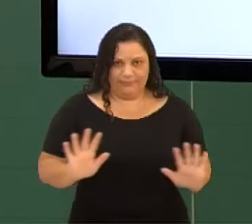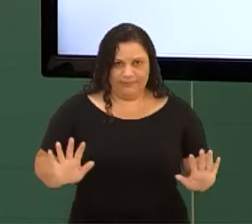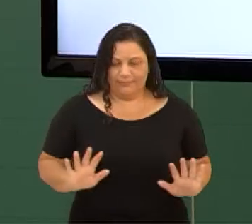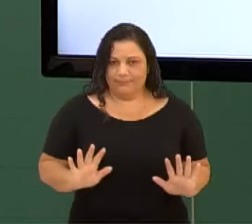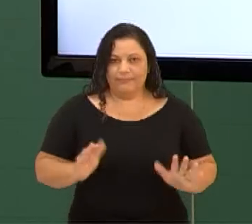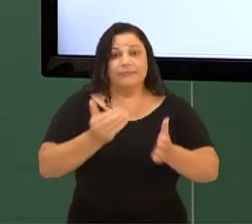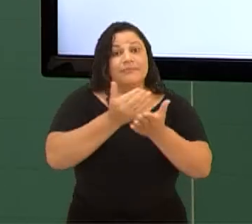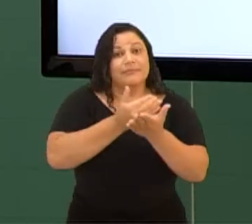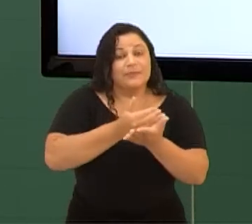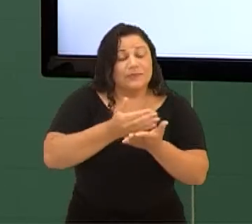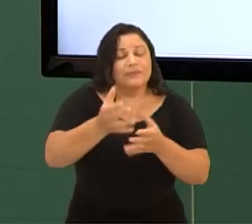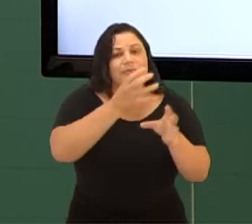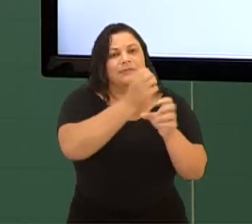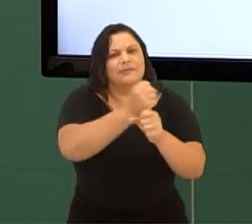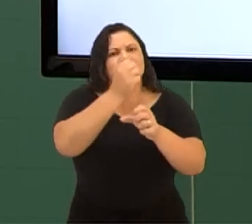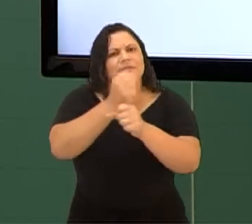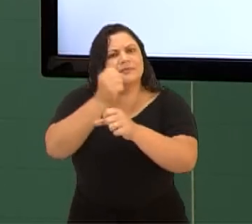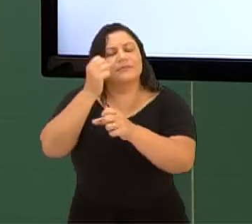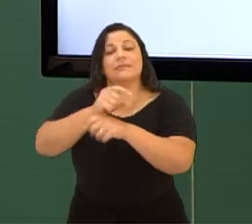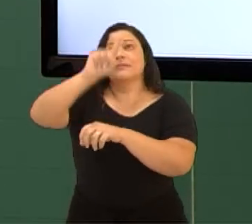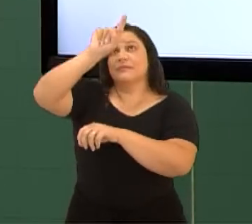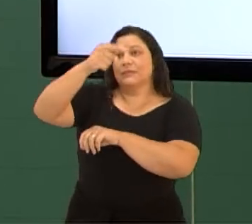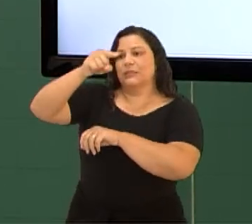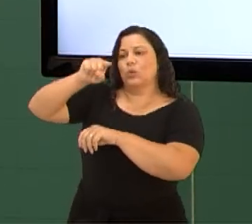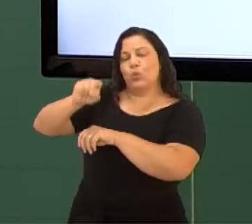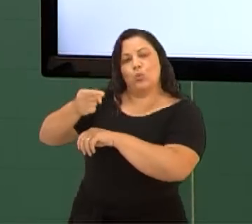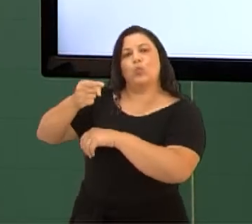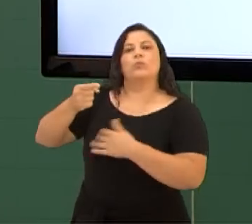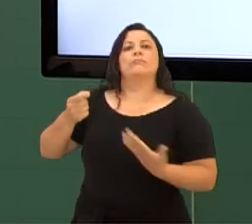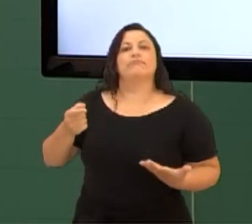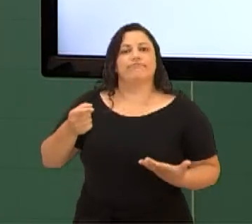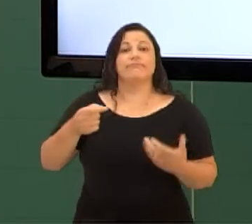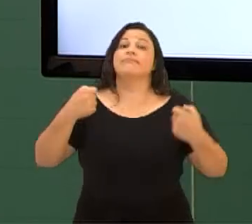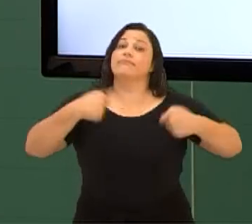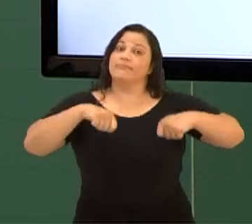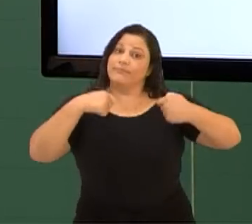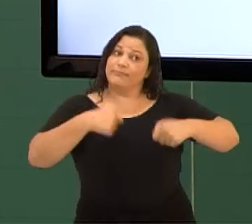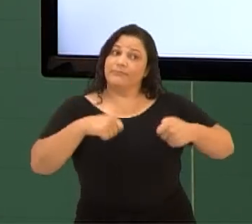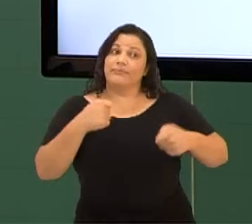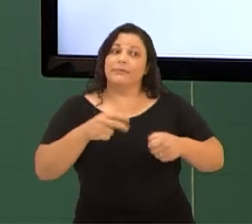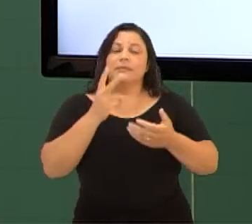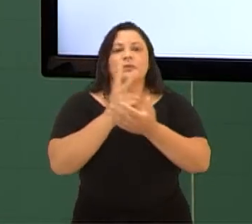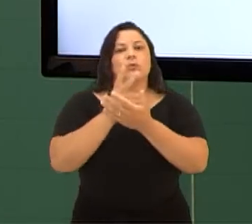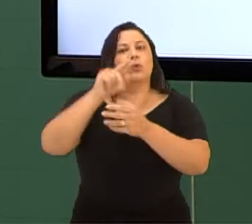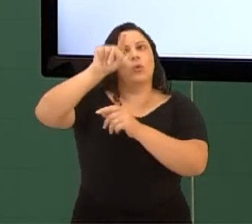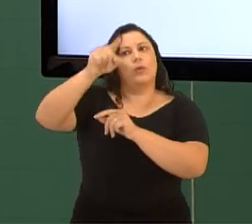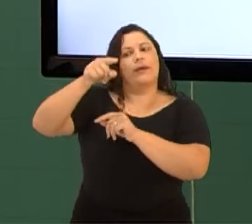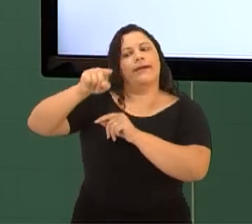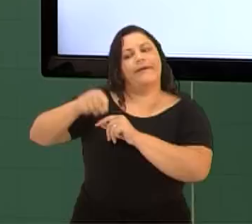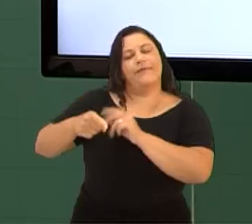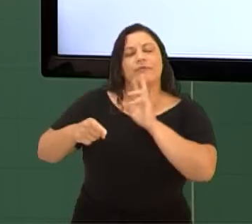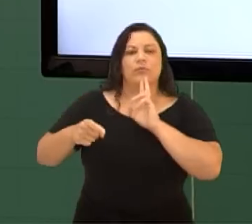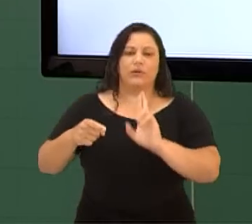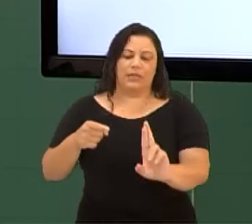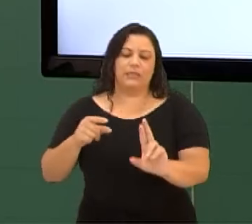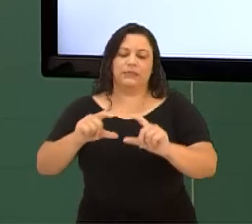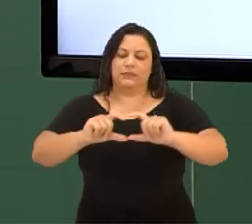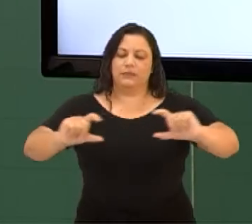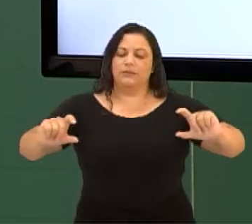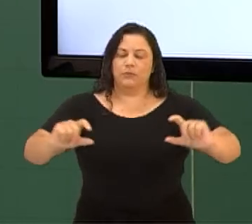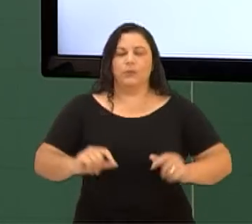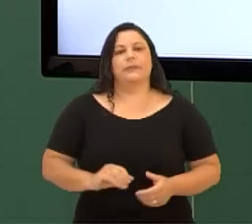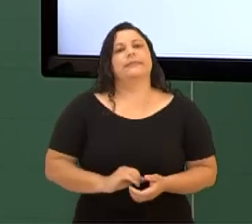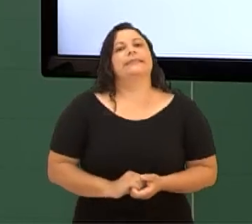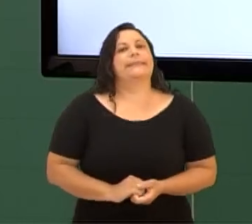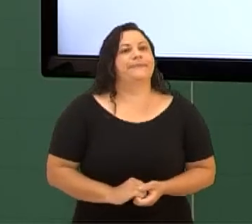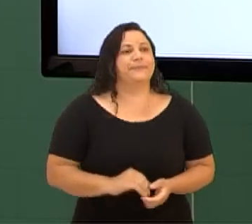nós iniciamos uma conta que tinha vírgula. Nós temos que continuar com a vírgula no resultado. Então, olhem lá para